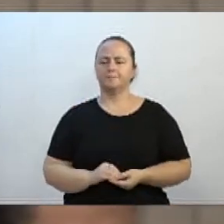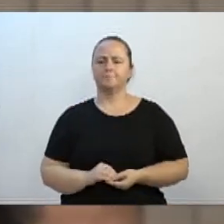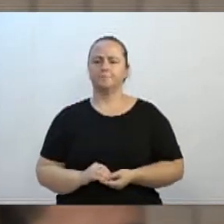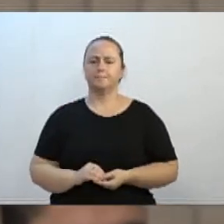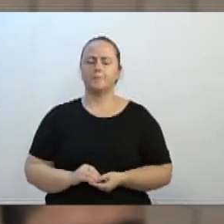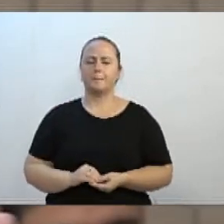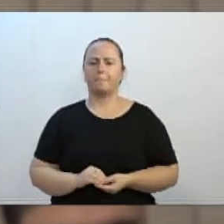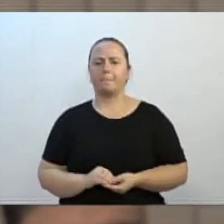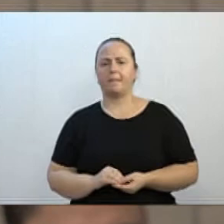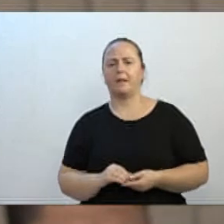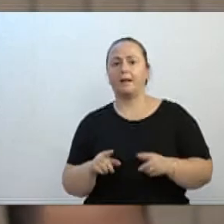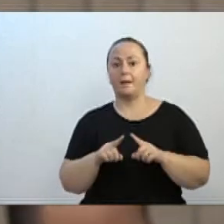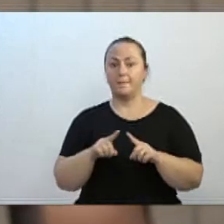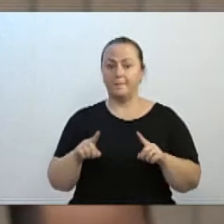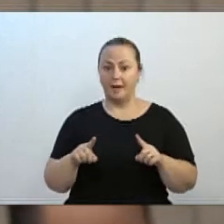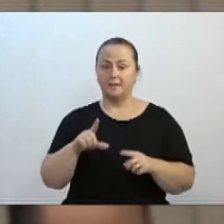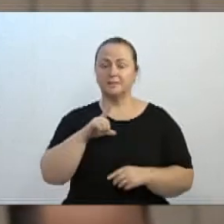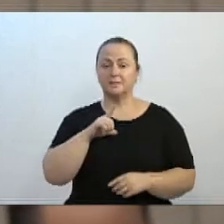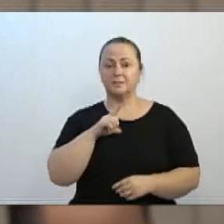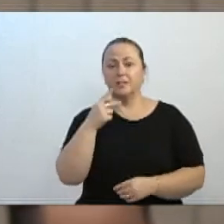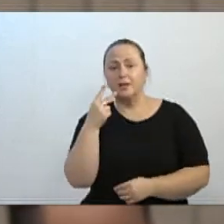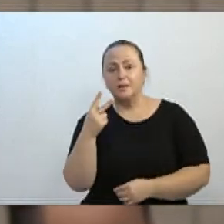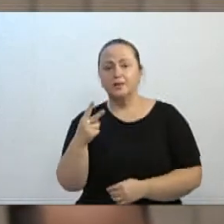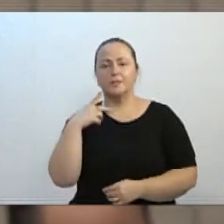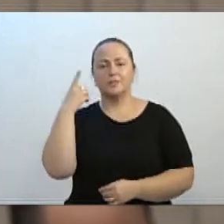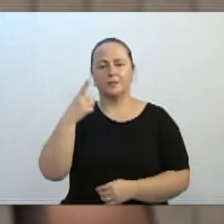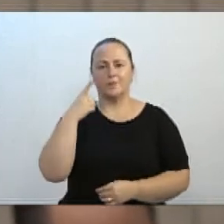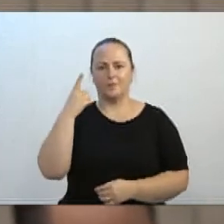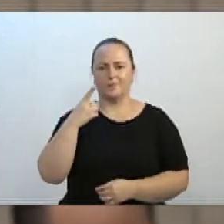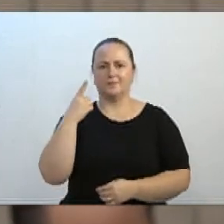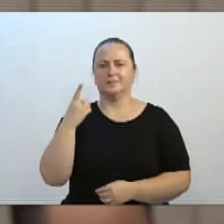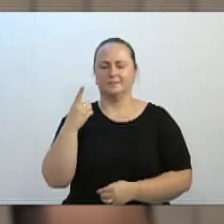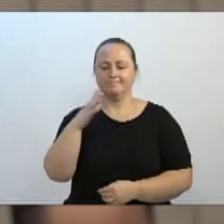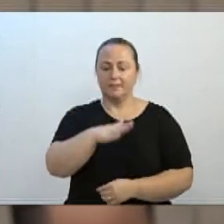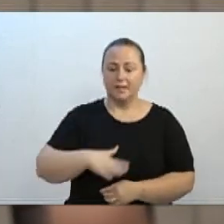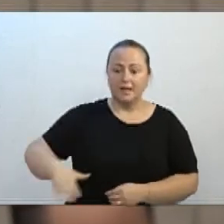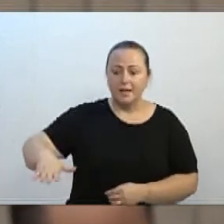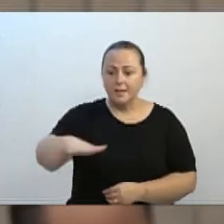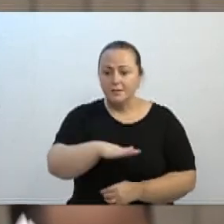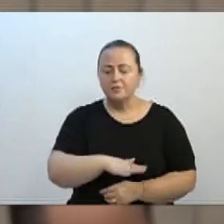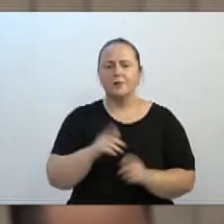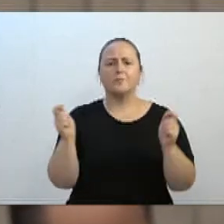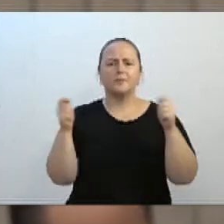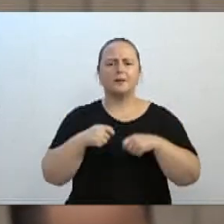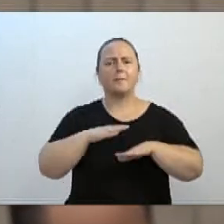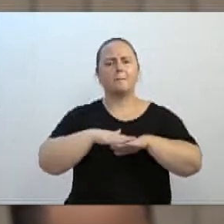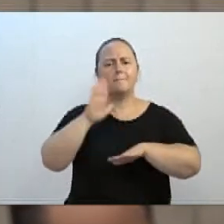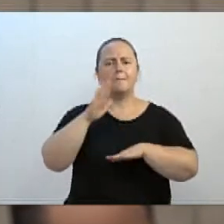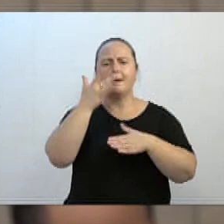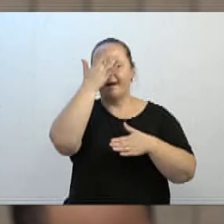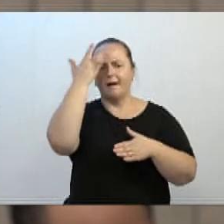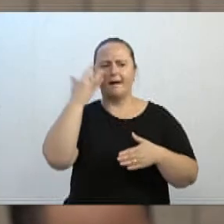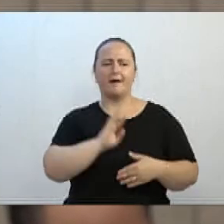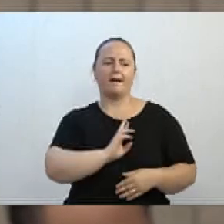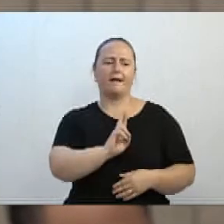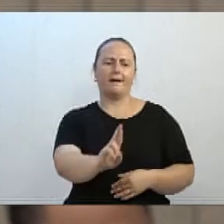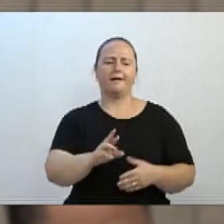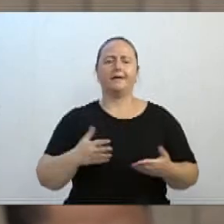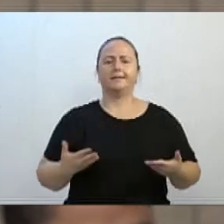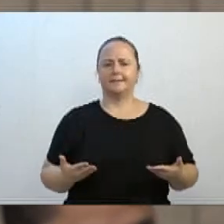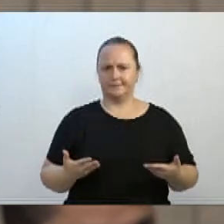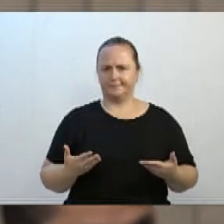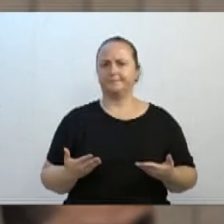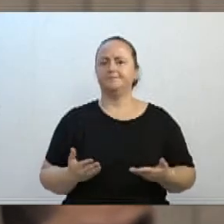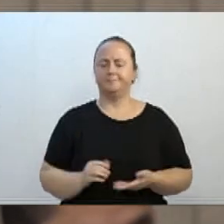tínhamos naquela oportunidade 2 deputados, e a nossa região, eu acho que tem condições para ter mais representantes. E